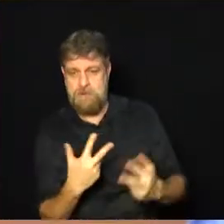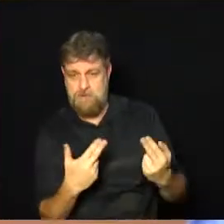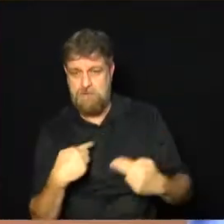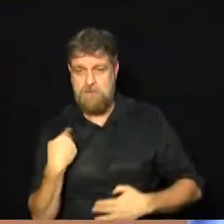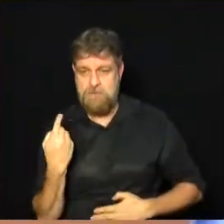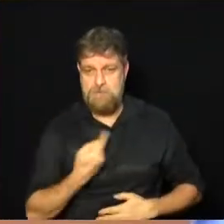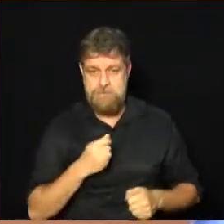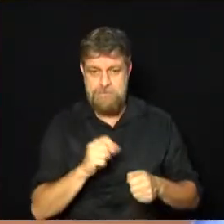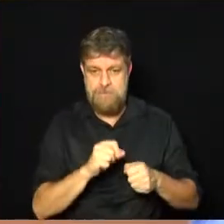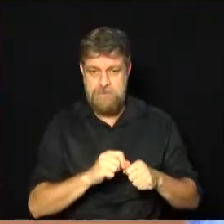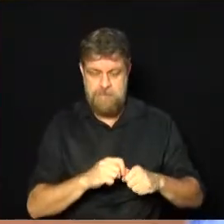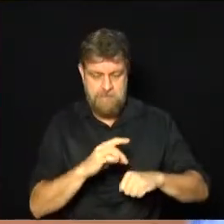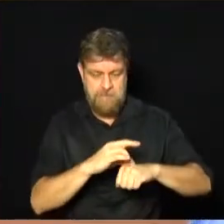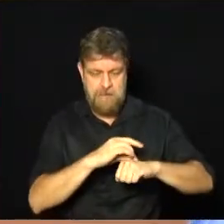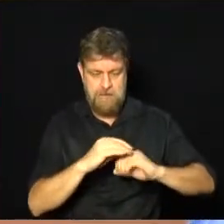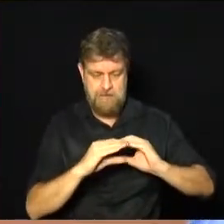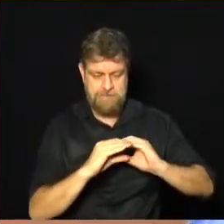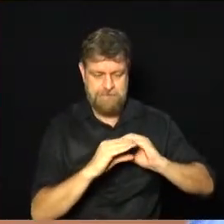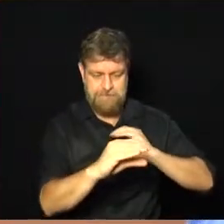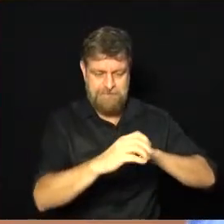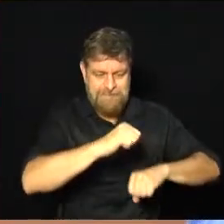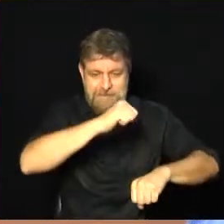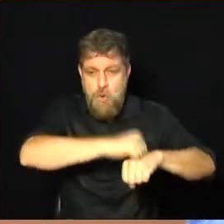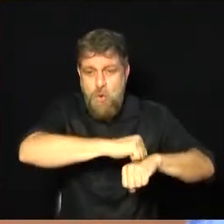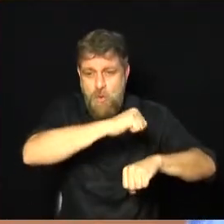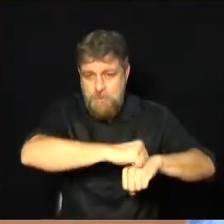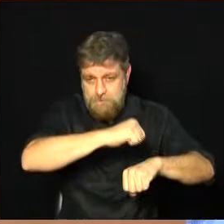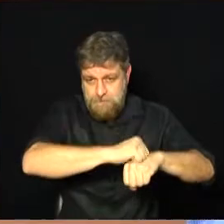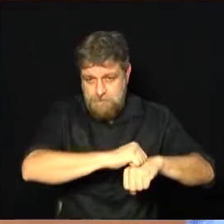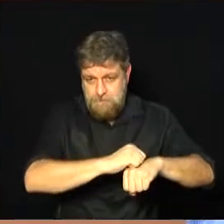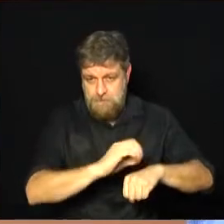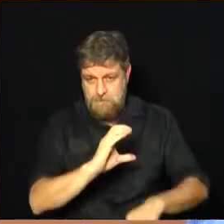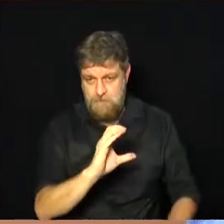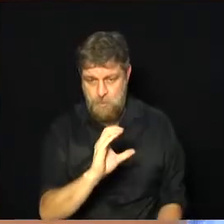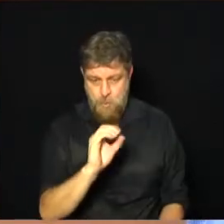de pavimento rígido de concreto, que tem essa